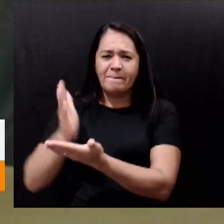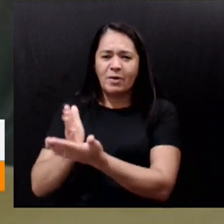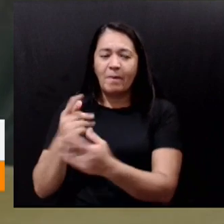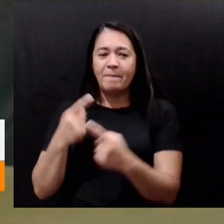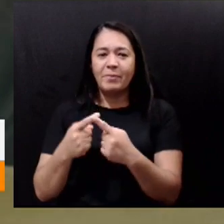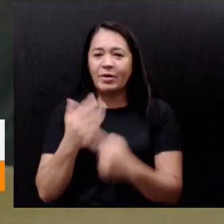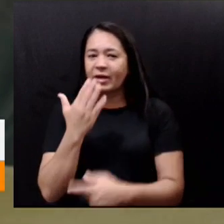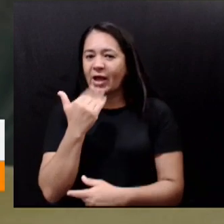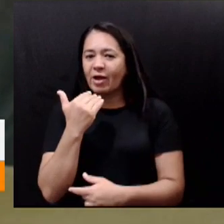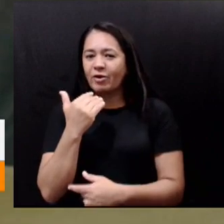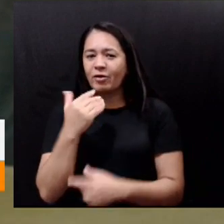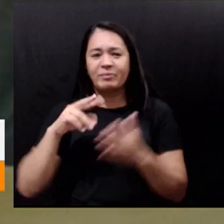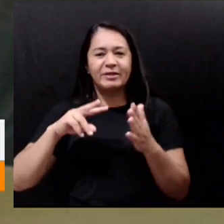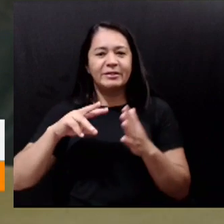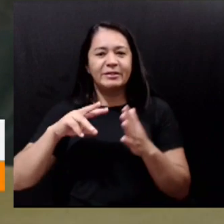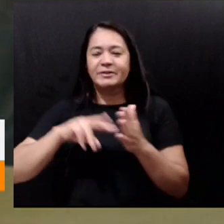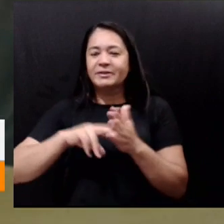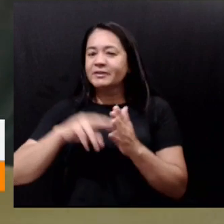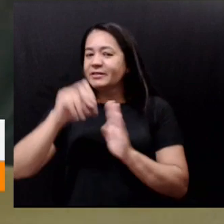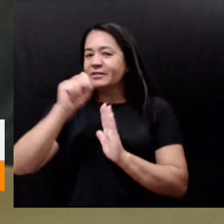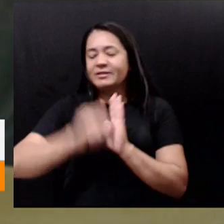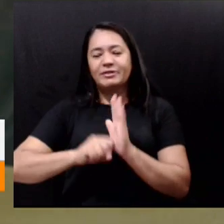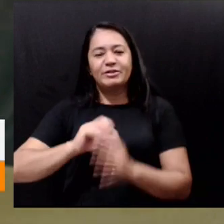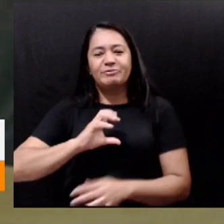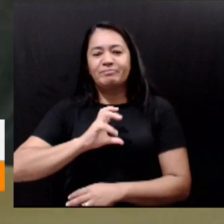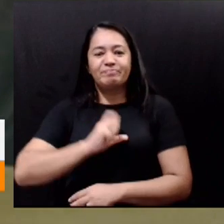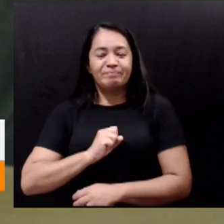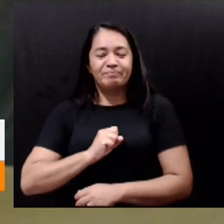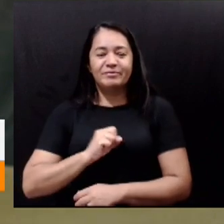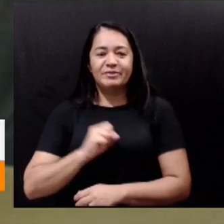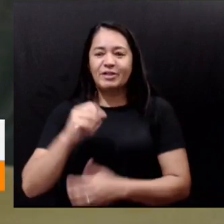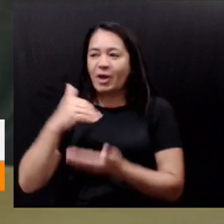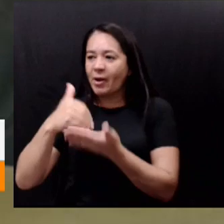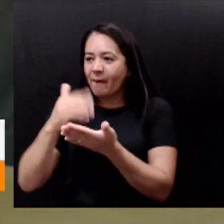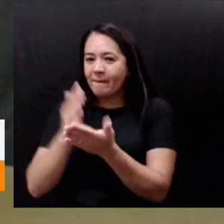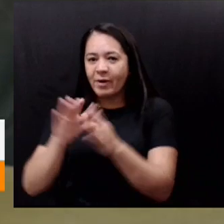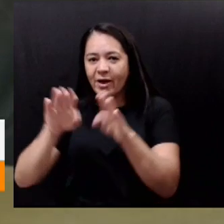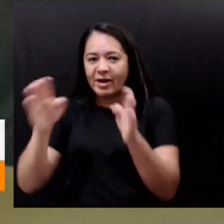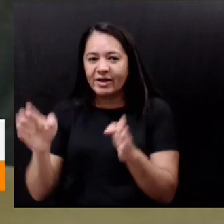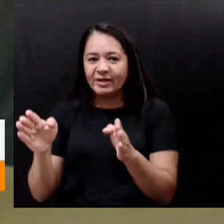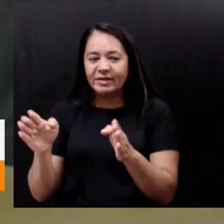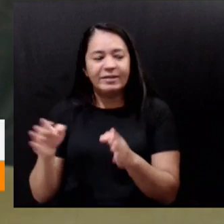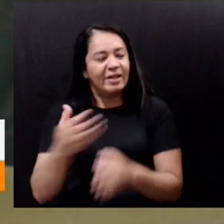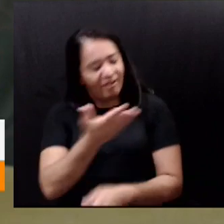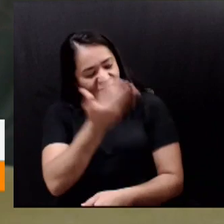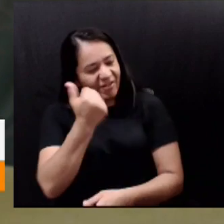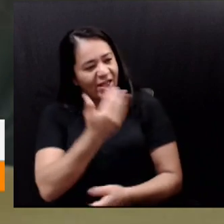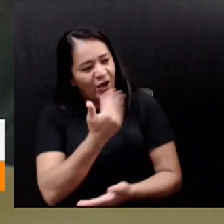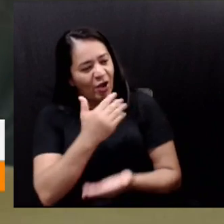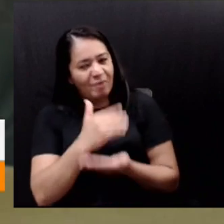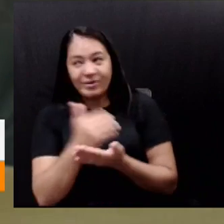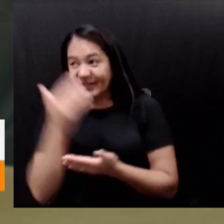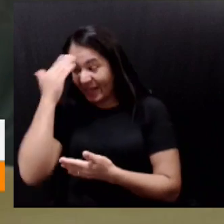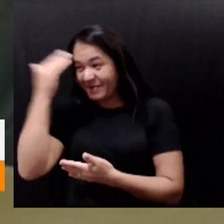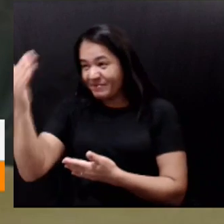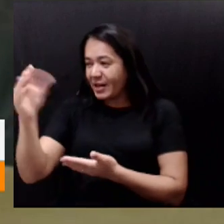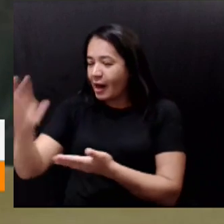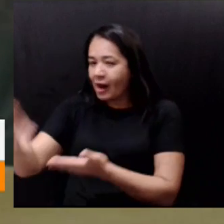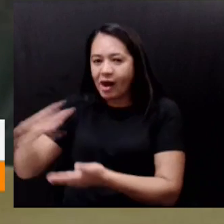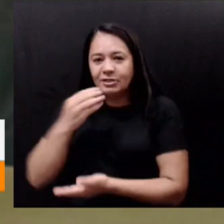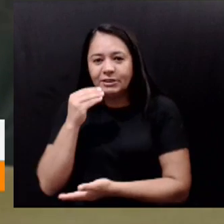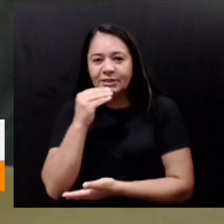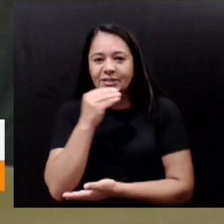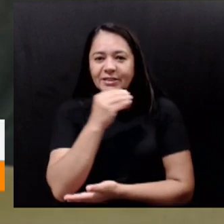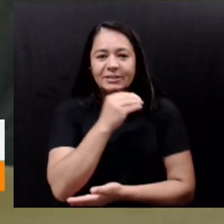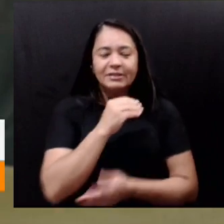afetividade, né, não adianta. Então, tinha lá um bolo em cima da mesa, pega um bolinho aí, obrigado, tia, pegava o bolo, já saía comendo, já brincava, ia